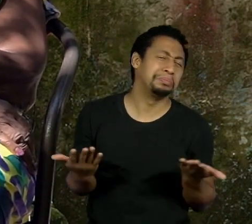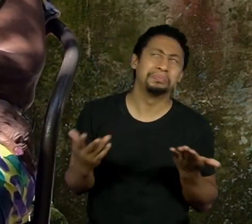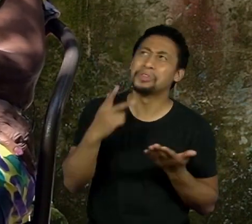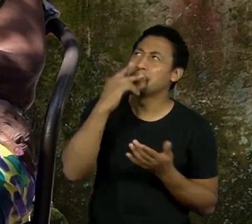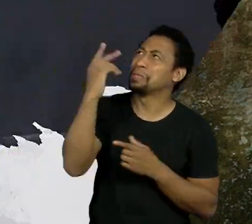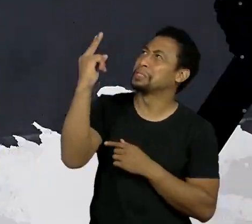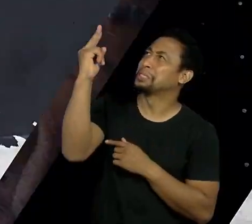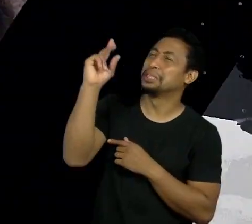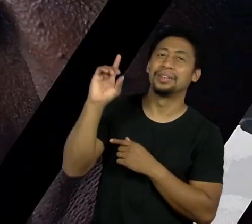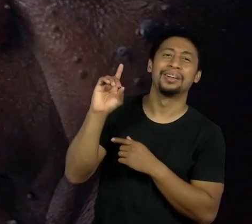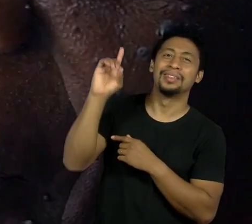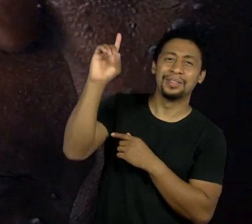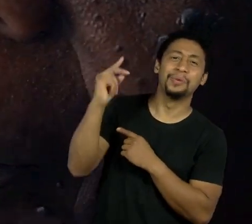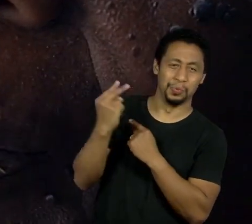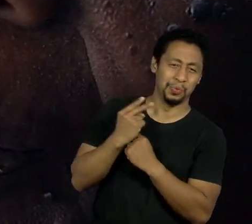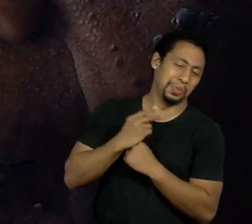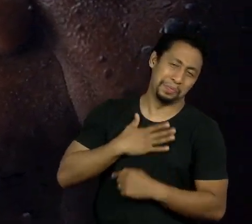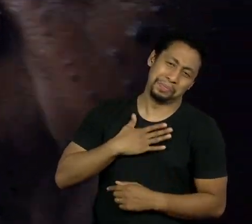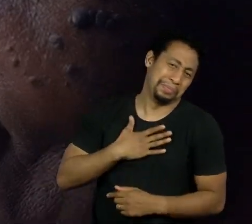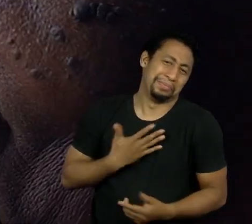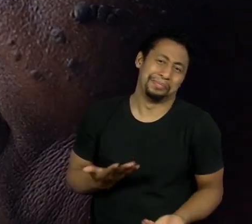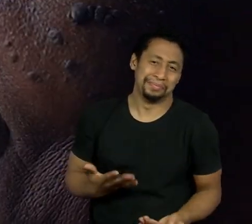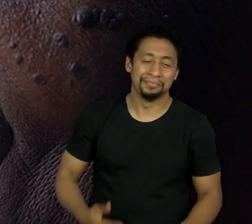me ajuda.